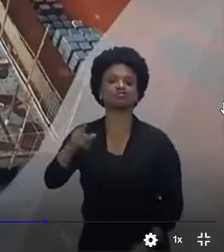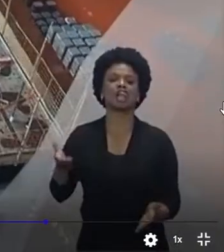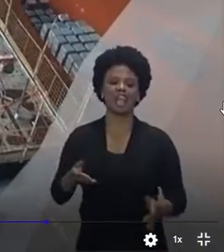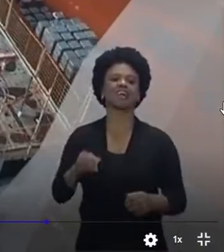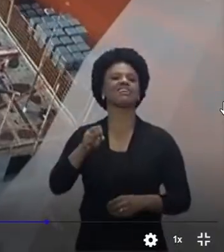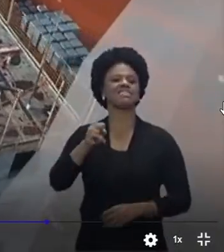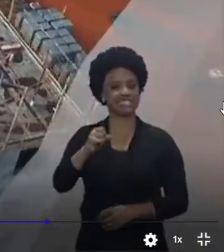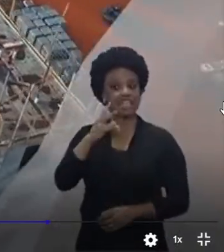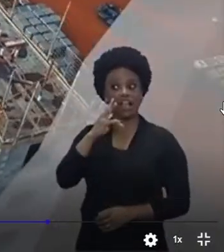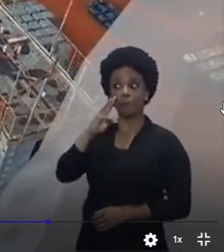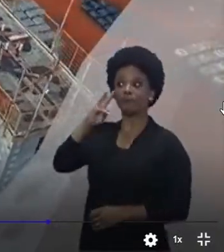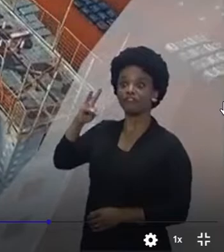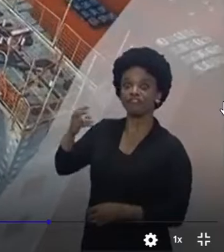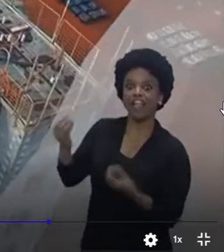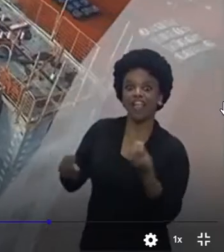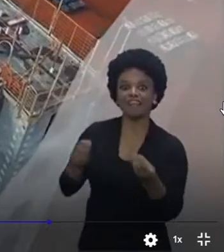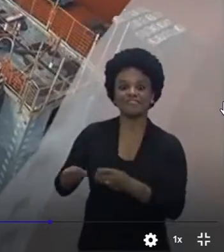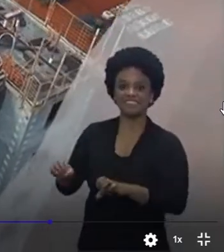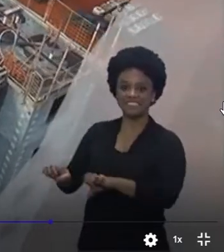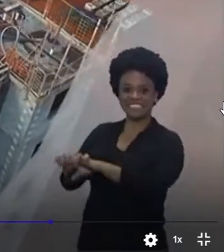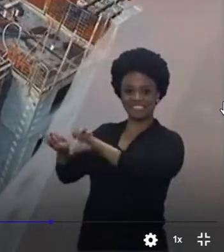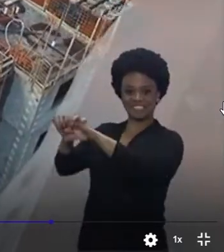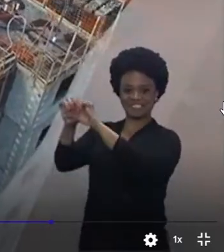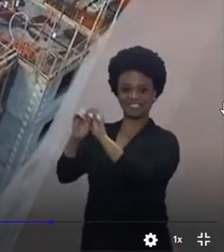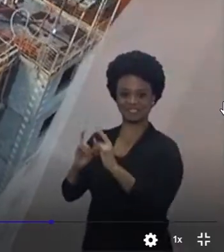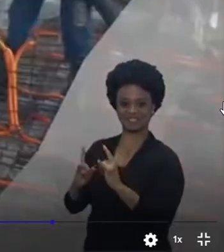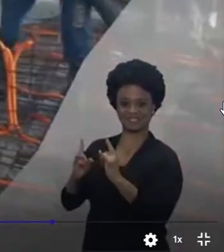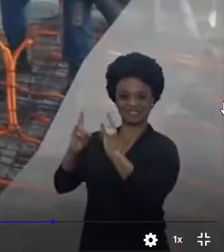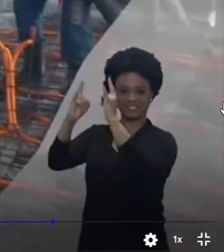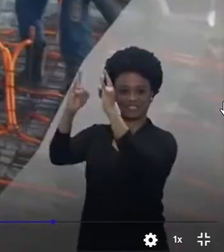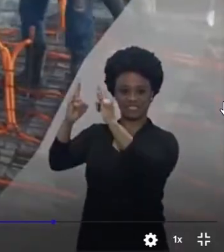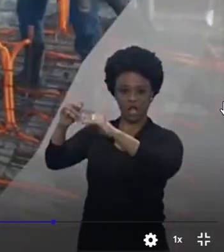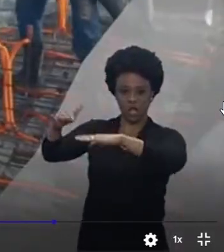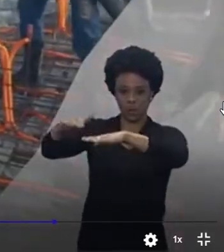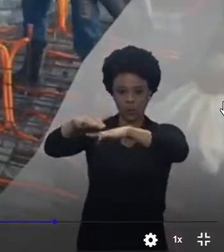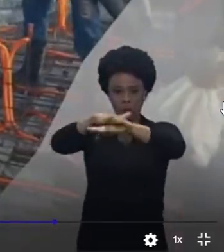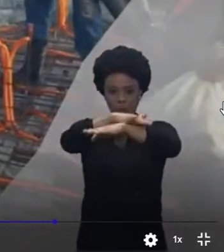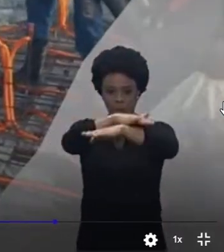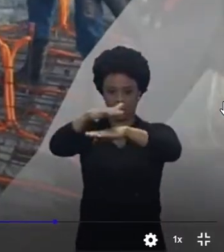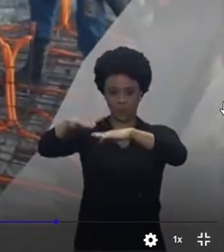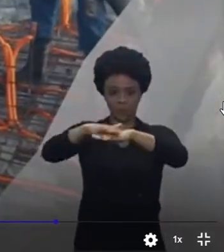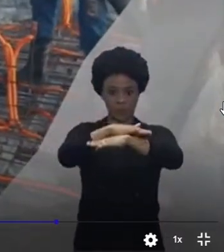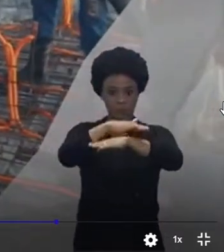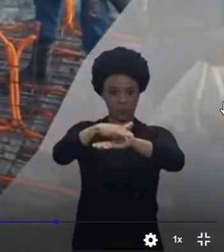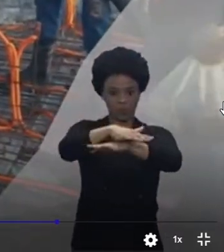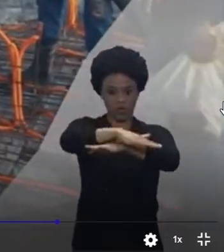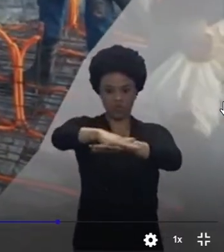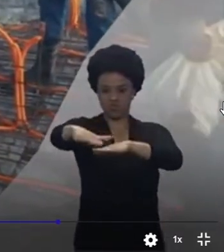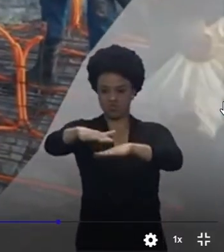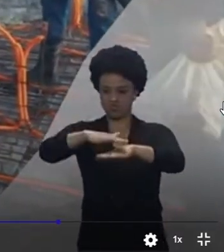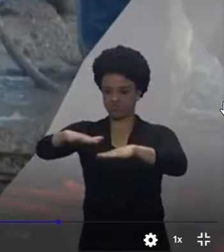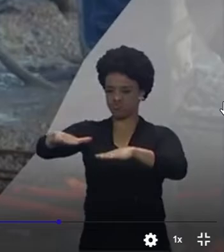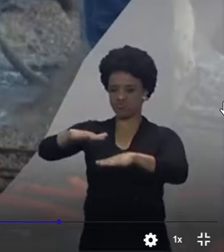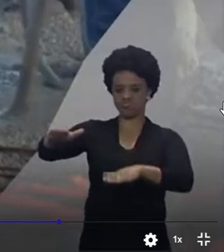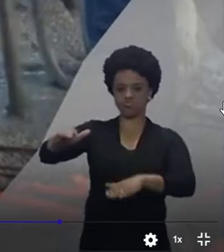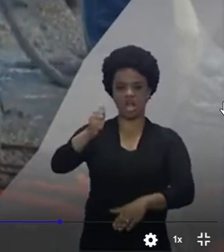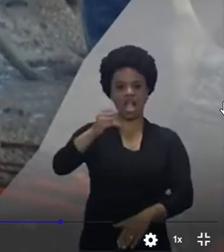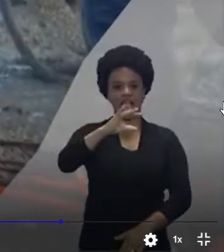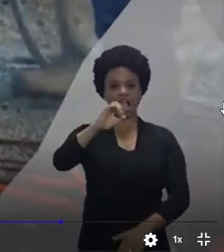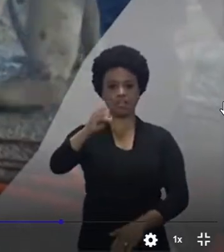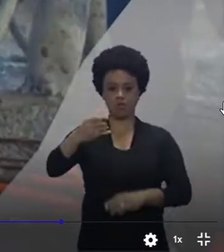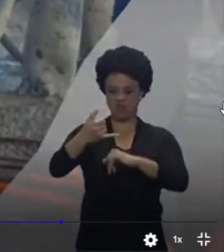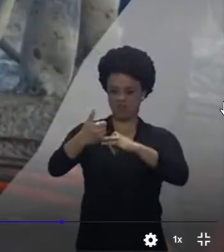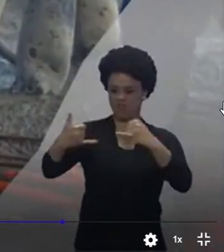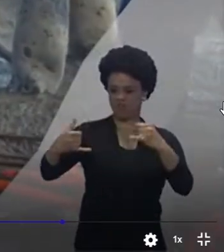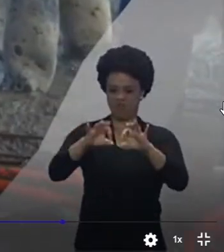vamos para a laje estrutural do prédio. E é aqui em cima que o produto é despejado nas malhas de aço que foram amarradas. O concreto